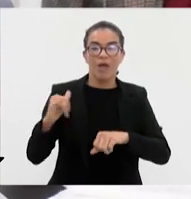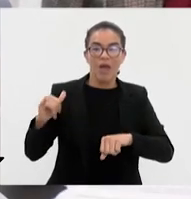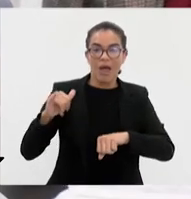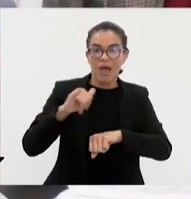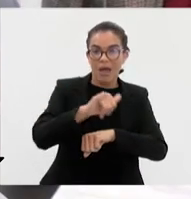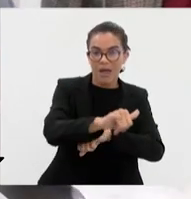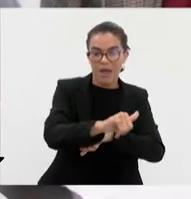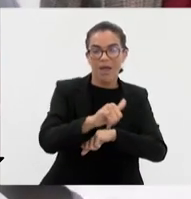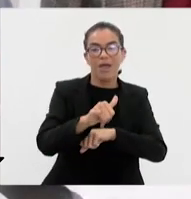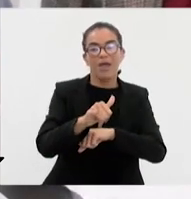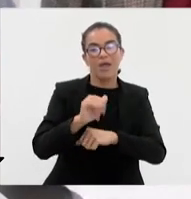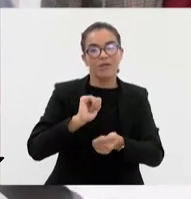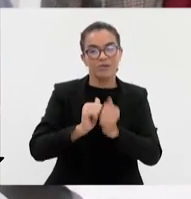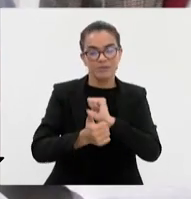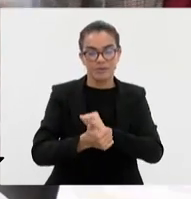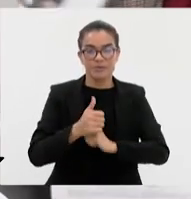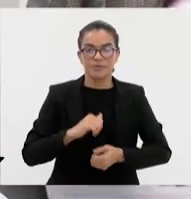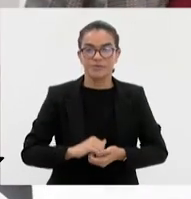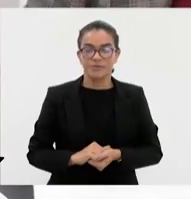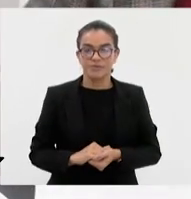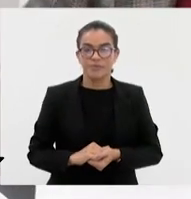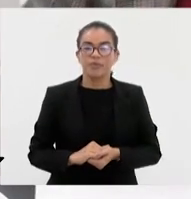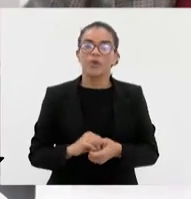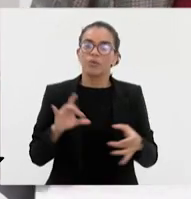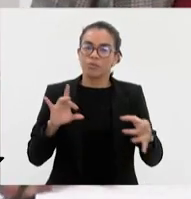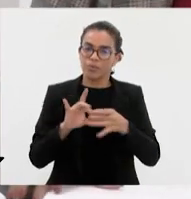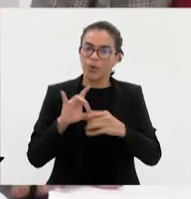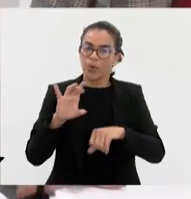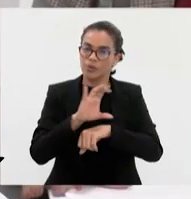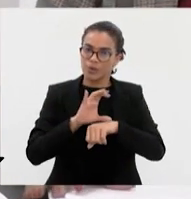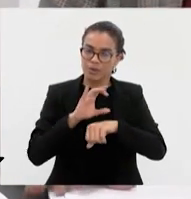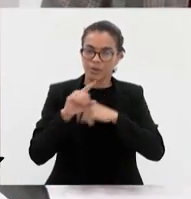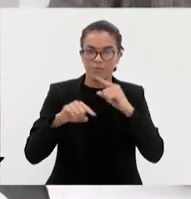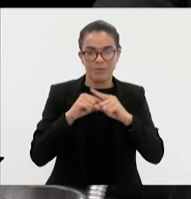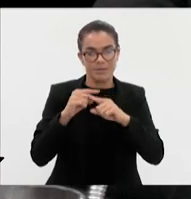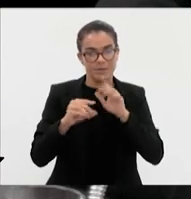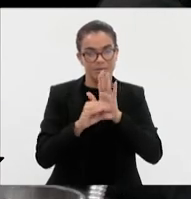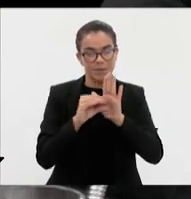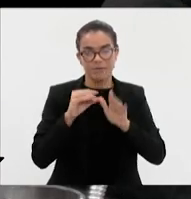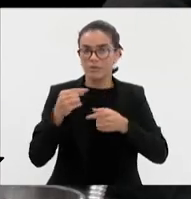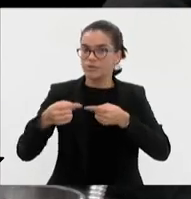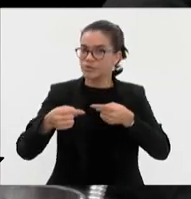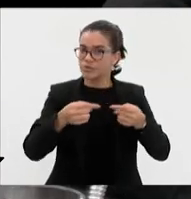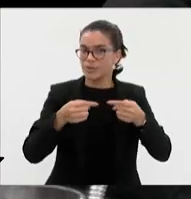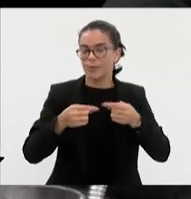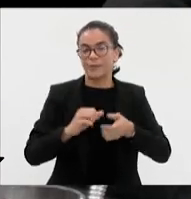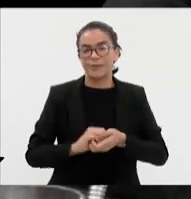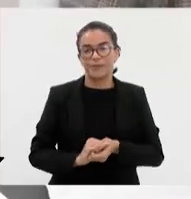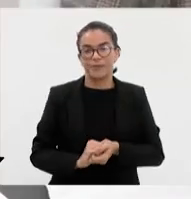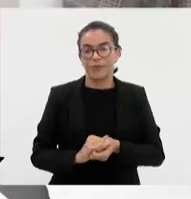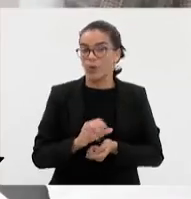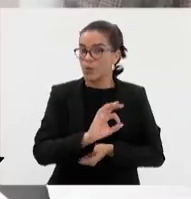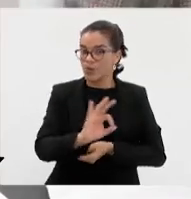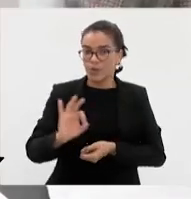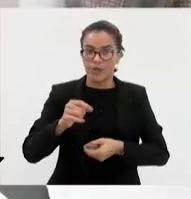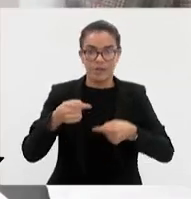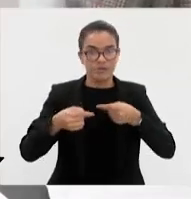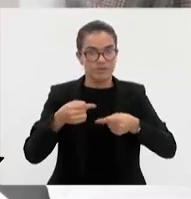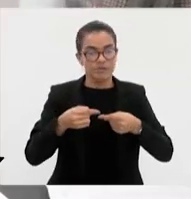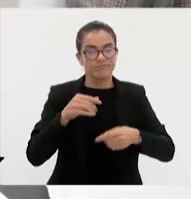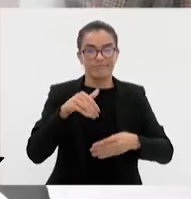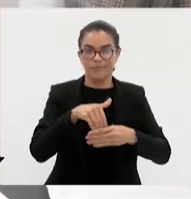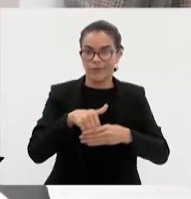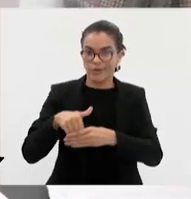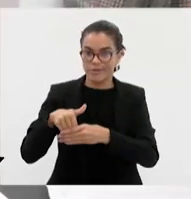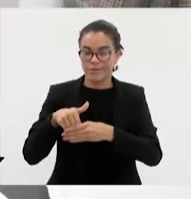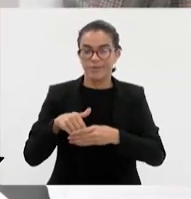aerodesporto. Para parecer, deputada Verônica Lima. Constitucionalidade com emenda, presidente. Em discussão? Não havendo quem queira discutir, em